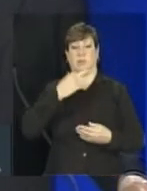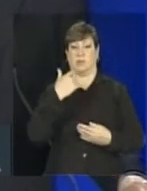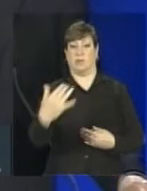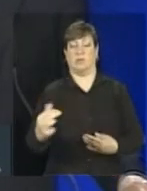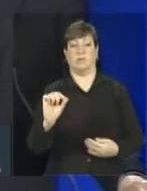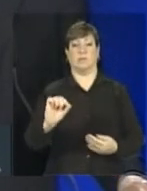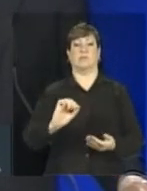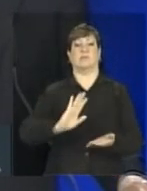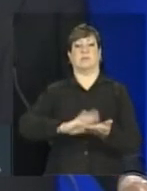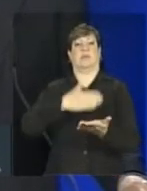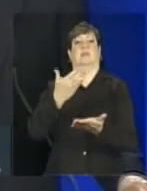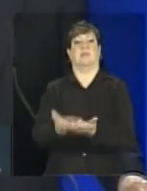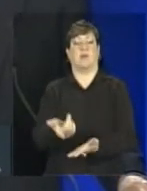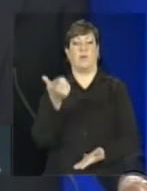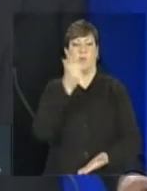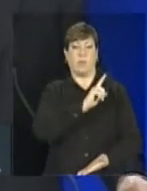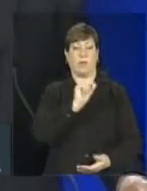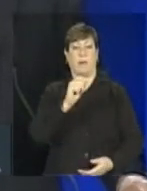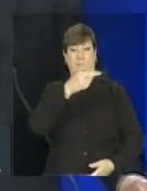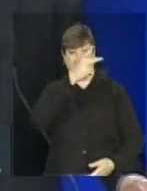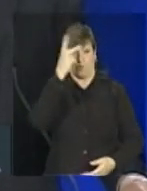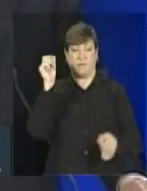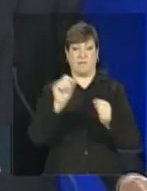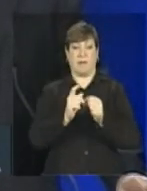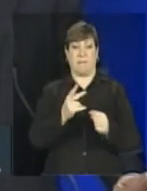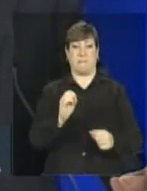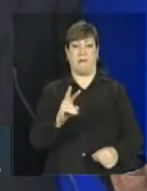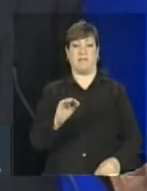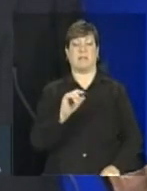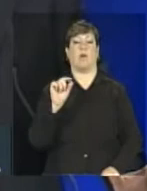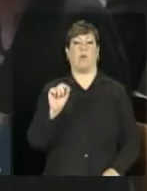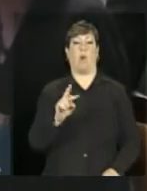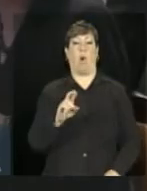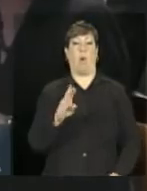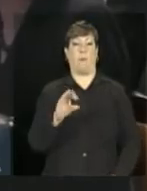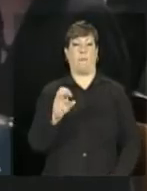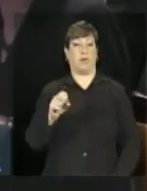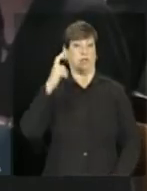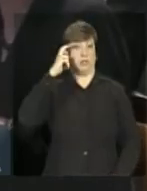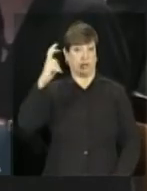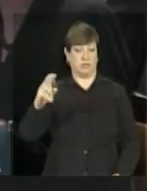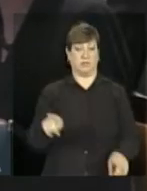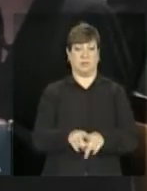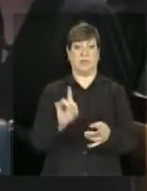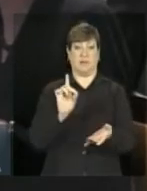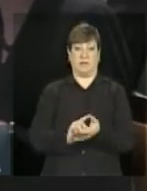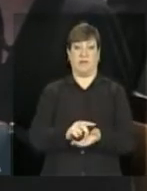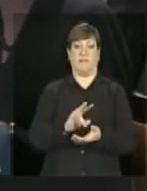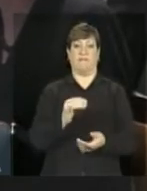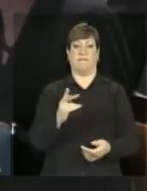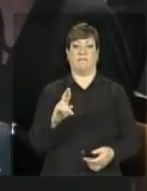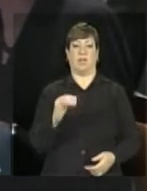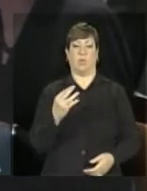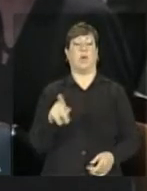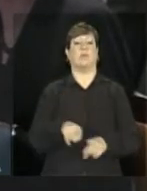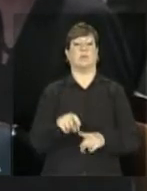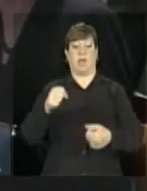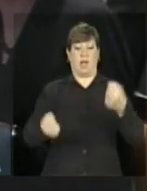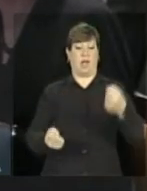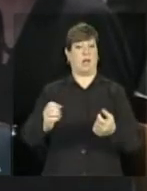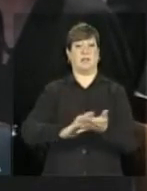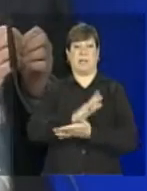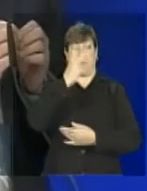eletrônica. Pessoas que fizeram previsão de robôs inteligentes, realidade virtual e automóveis sem condutor